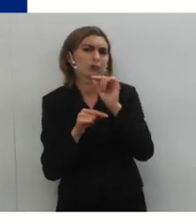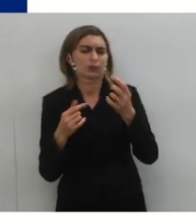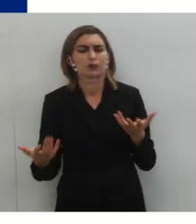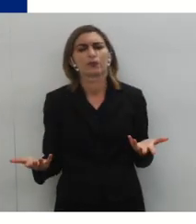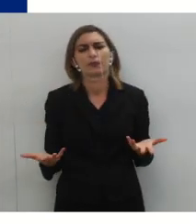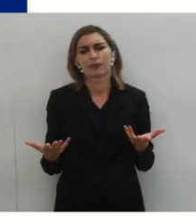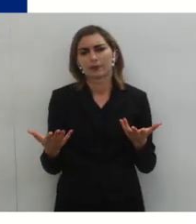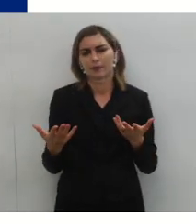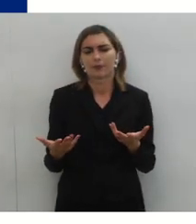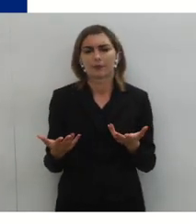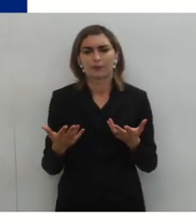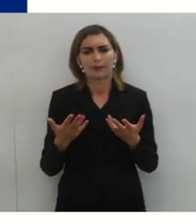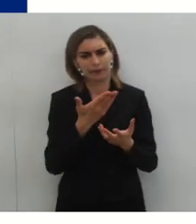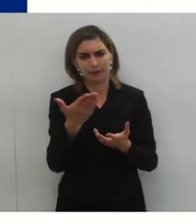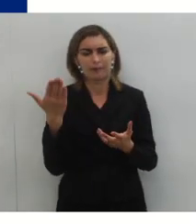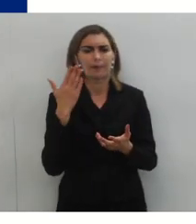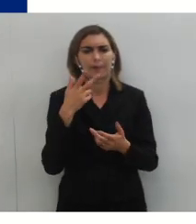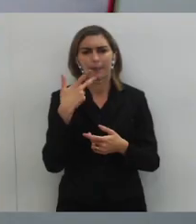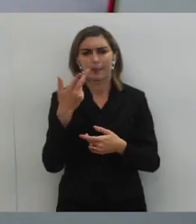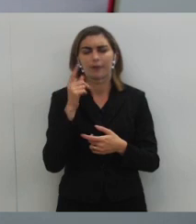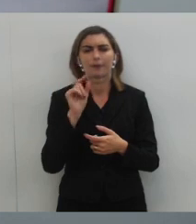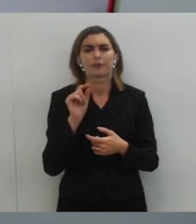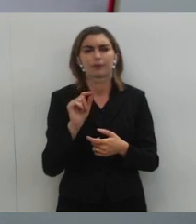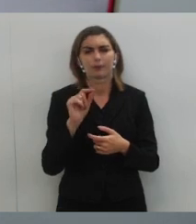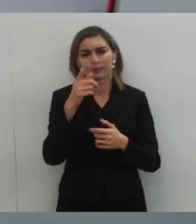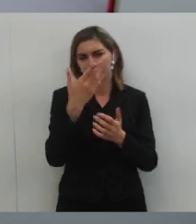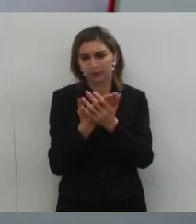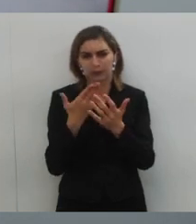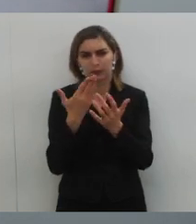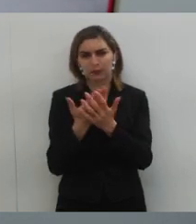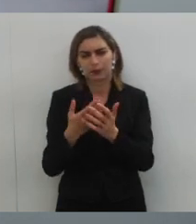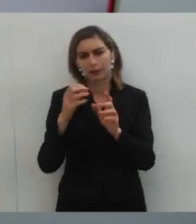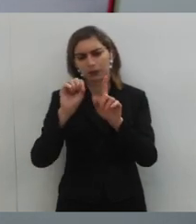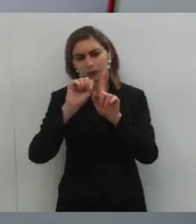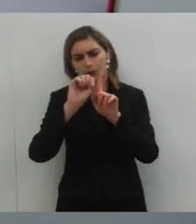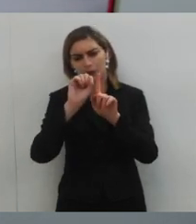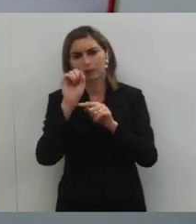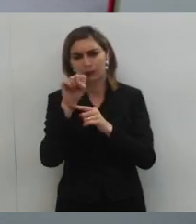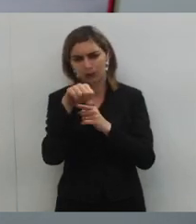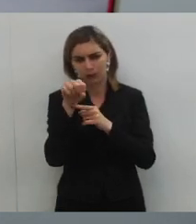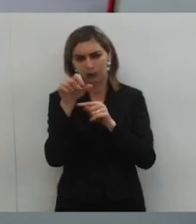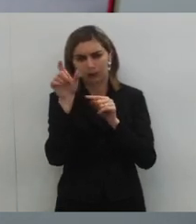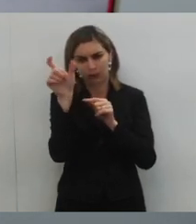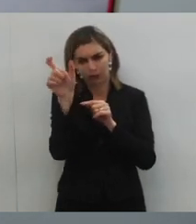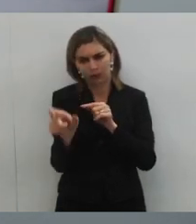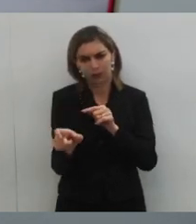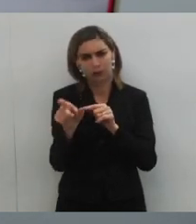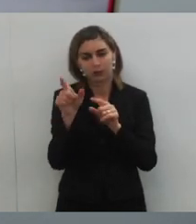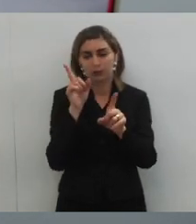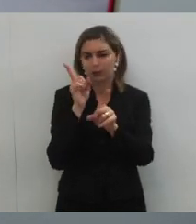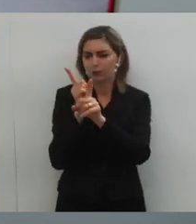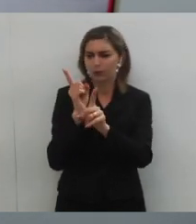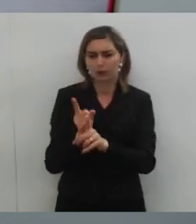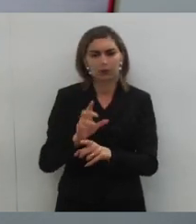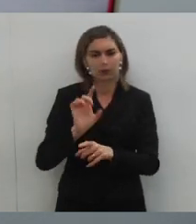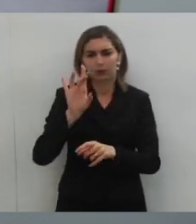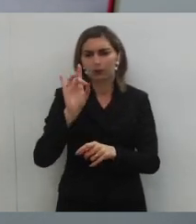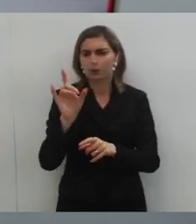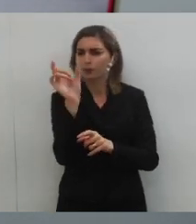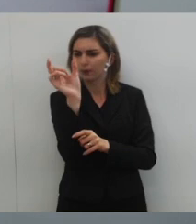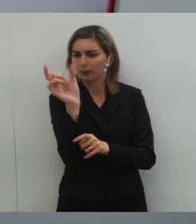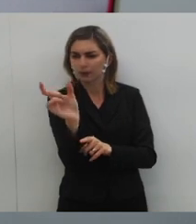isso? Quer-se dizer o seguinte, que estudar o sujeito não é apenas identificar se tem